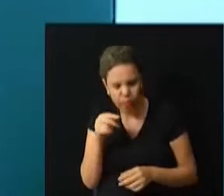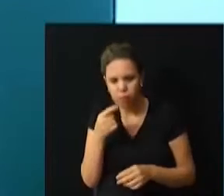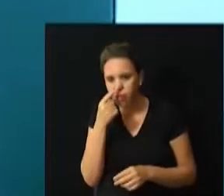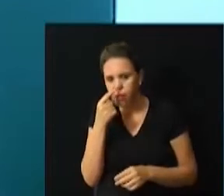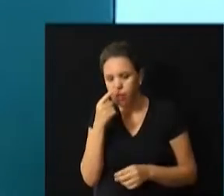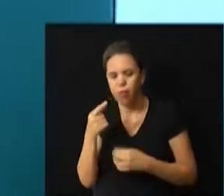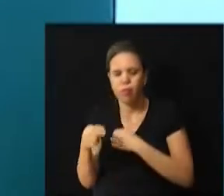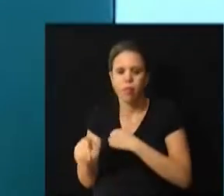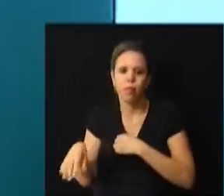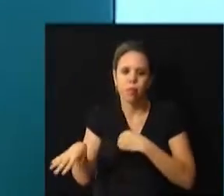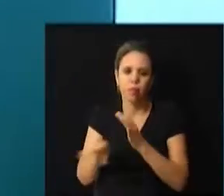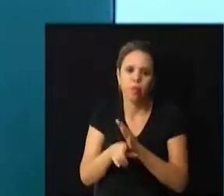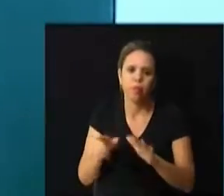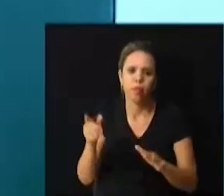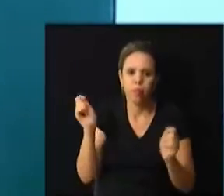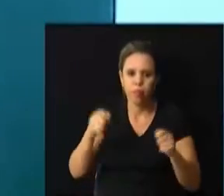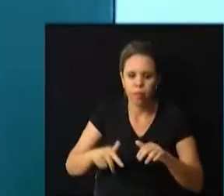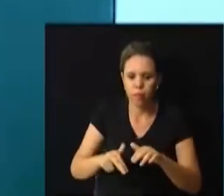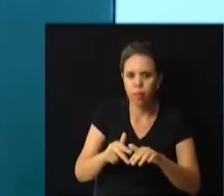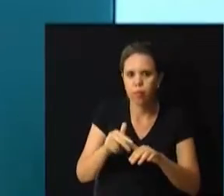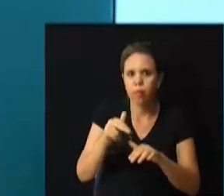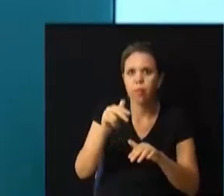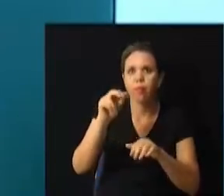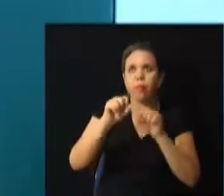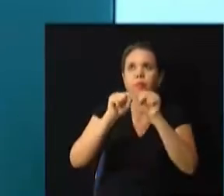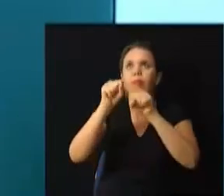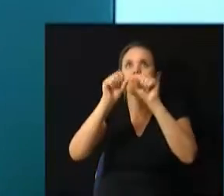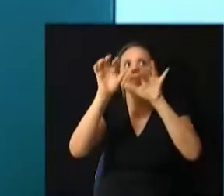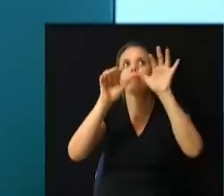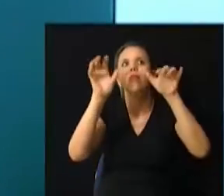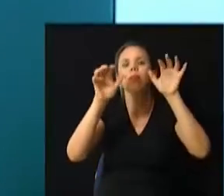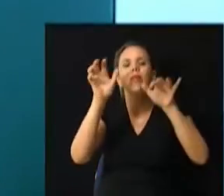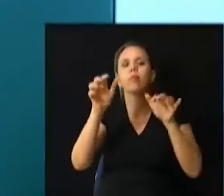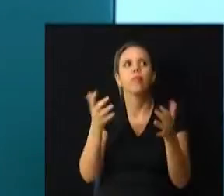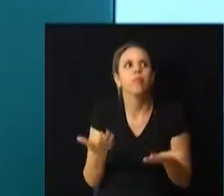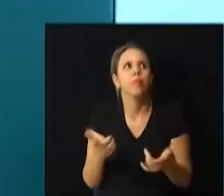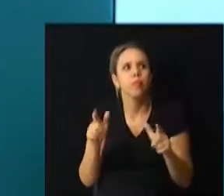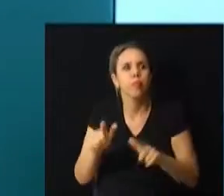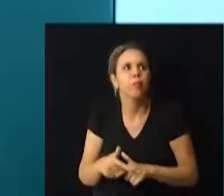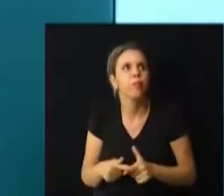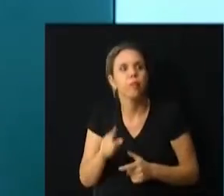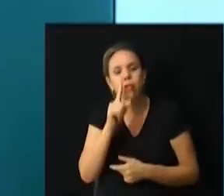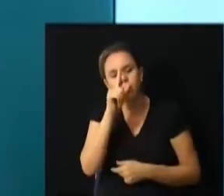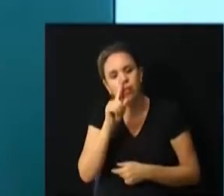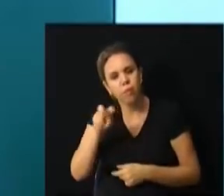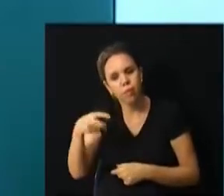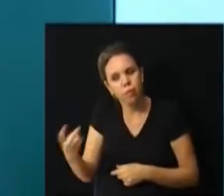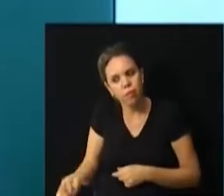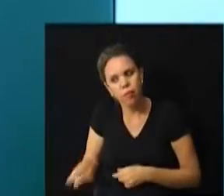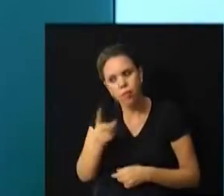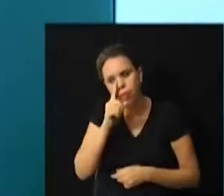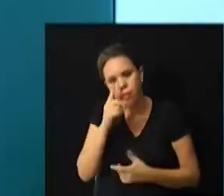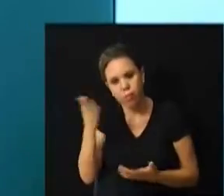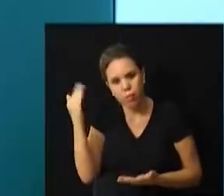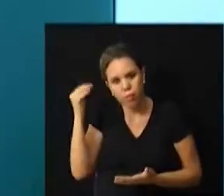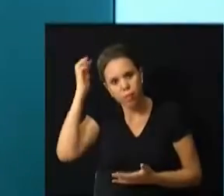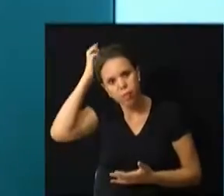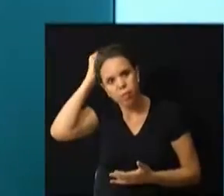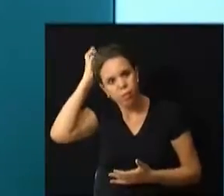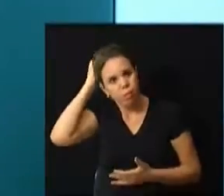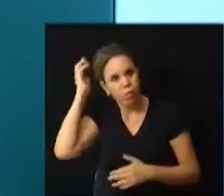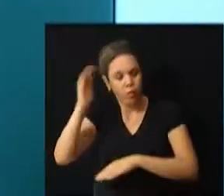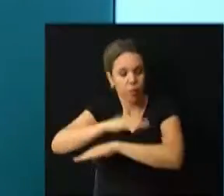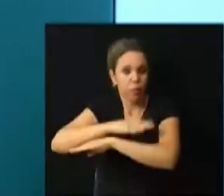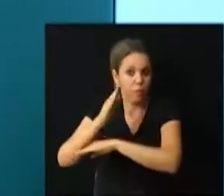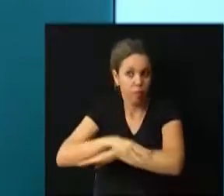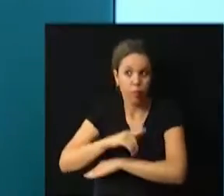ela vai lá. Quando ela chegar lá, quando ela puder, ela vai poder subir nessa bancada. E dessa bancada ela vai poder cair. Ela